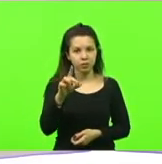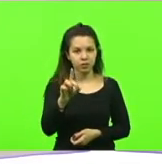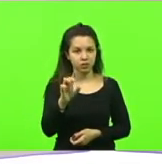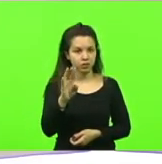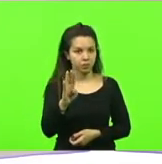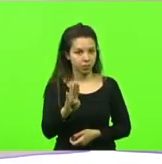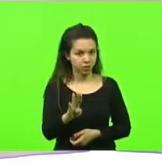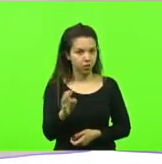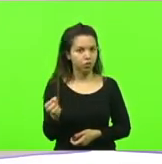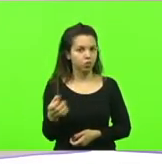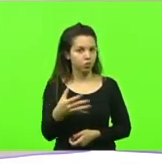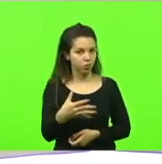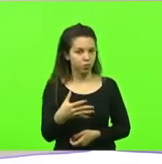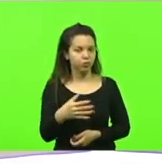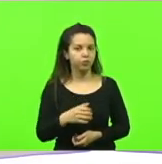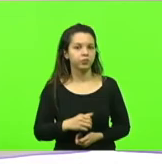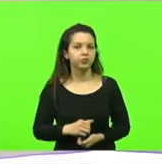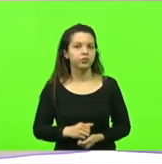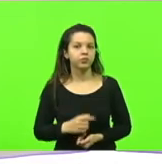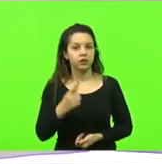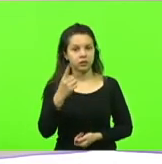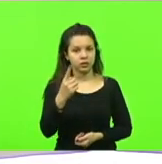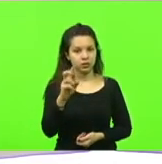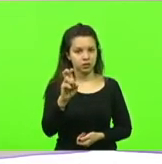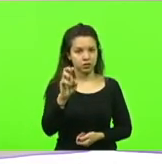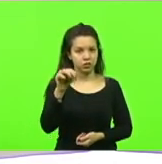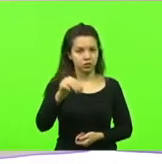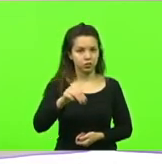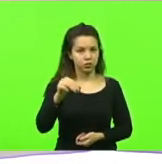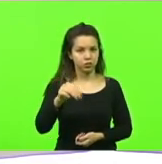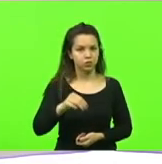Novo, por 15 minutos.